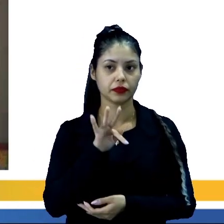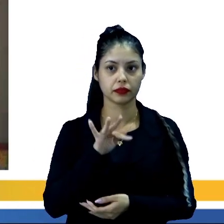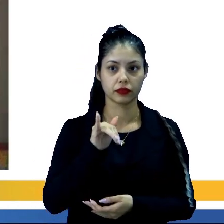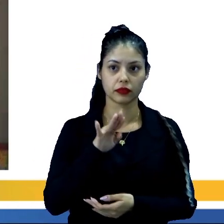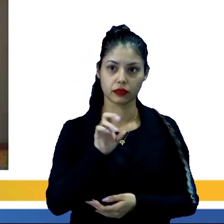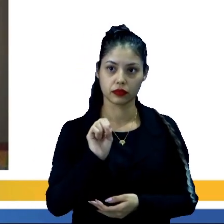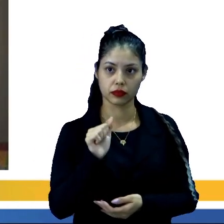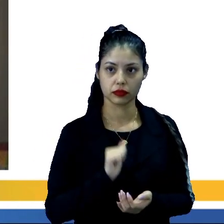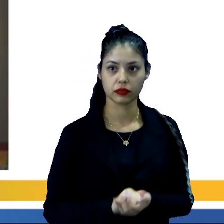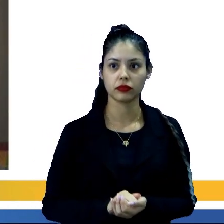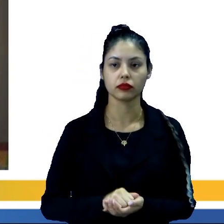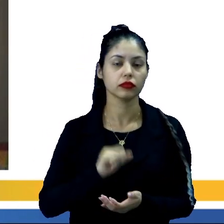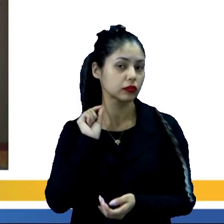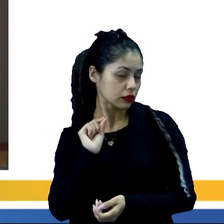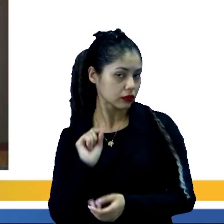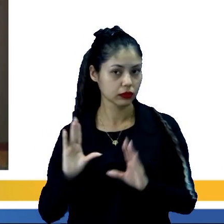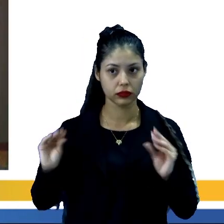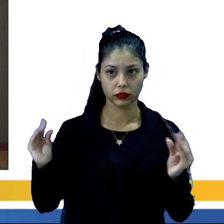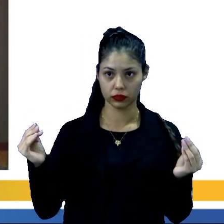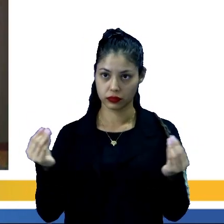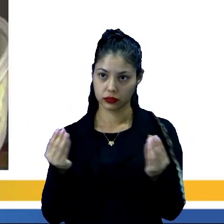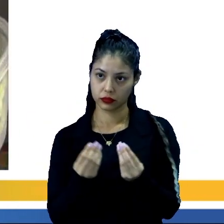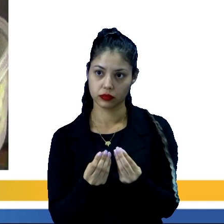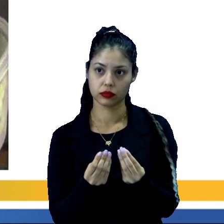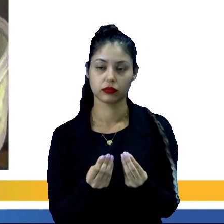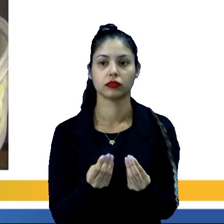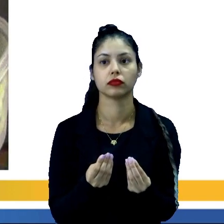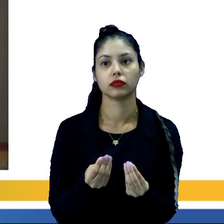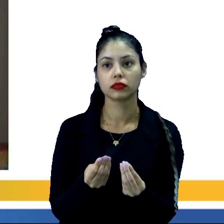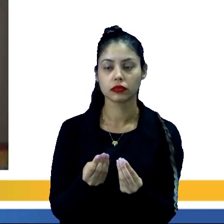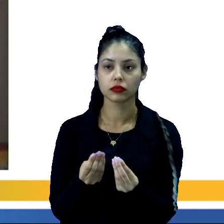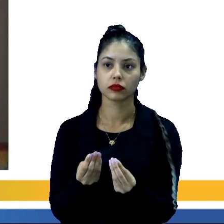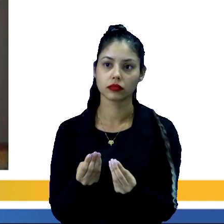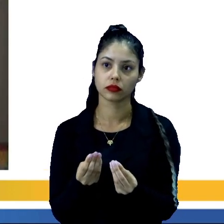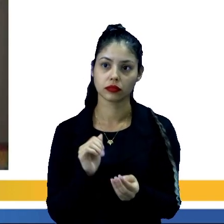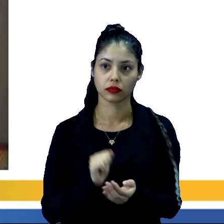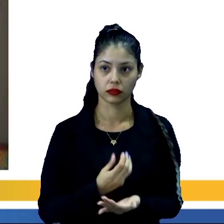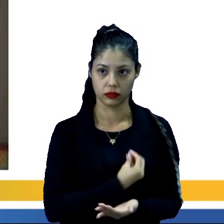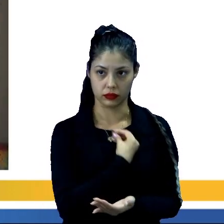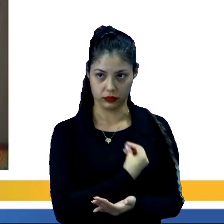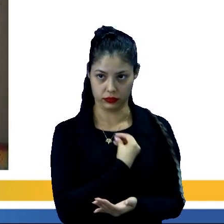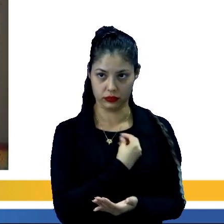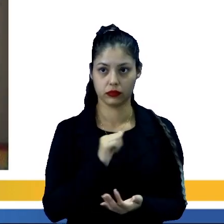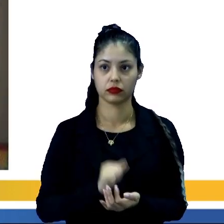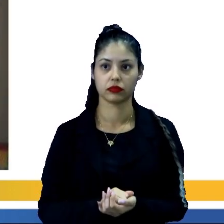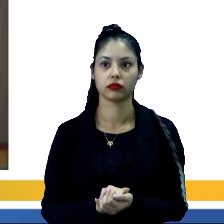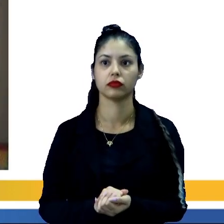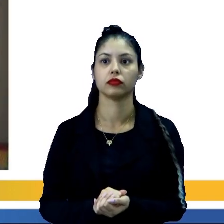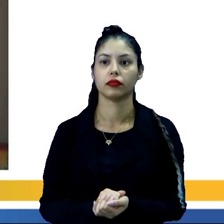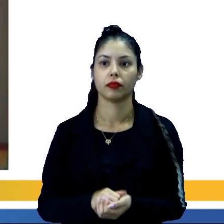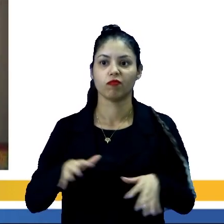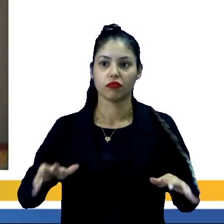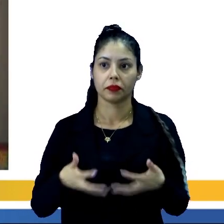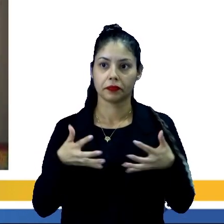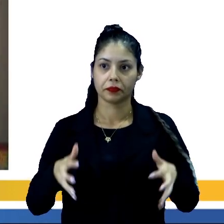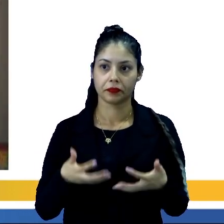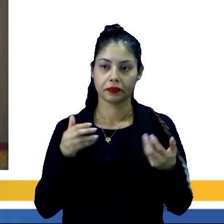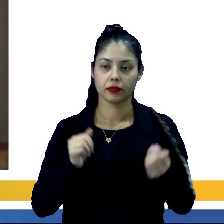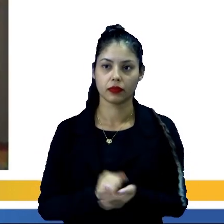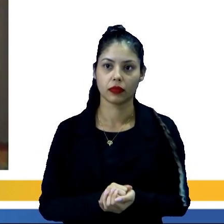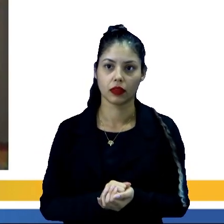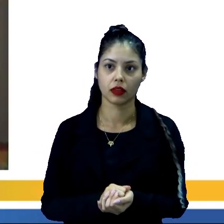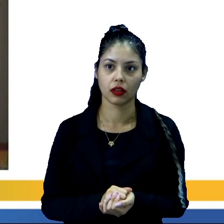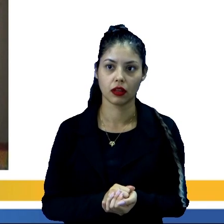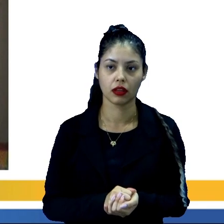falar das fibras, né? Então as fibras, como todos sabem, né, elas estão presentes ali nos vegetais,